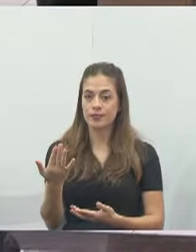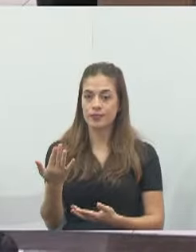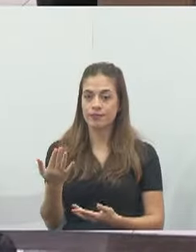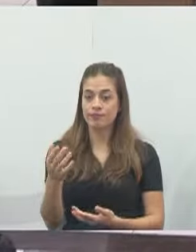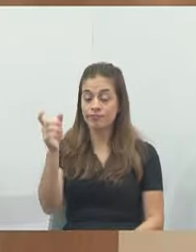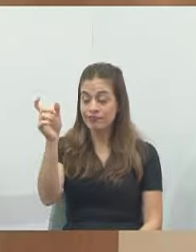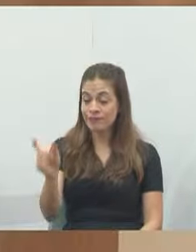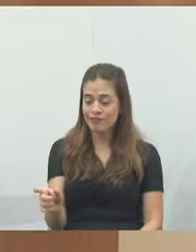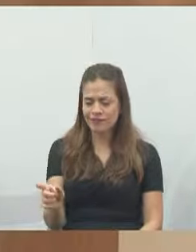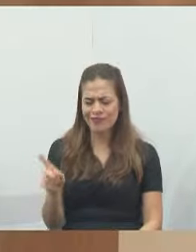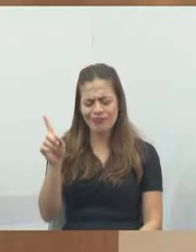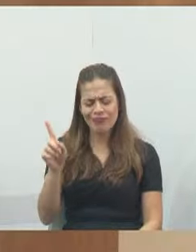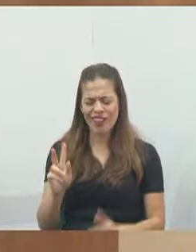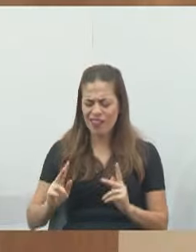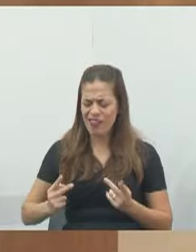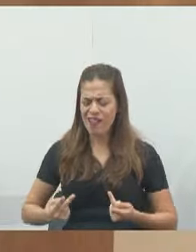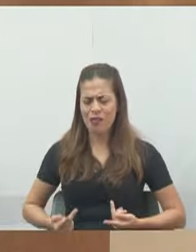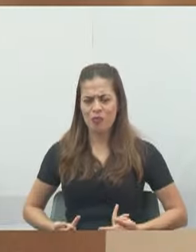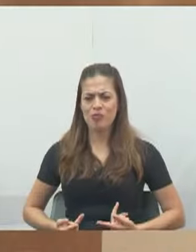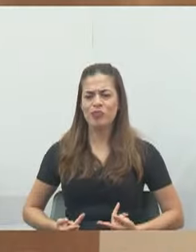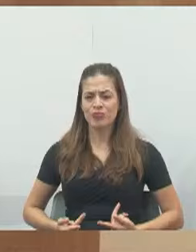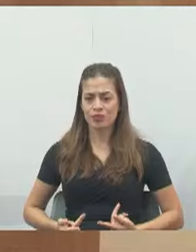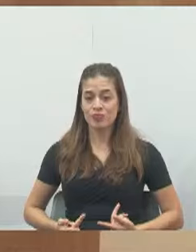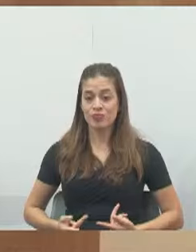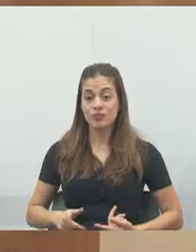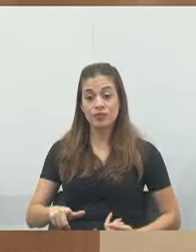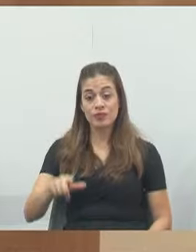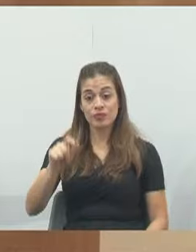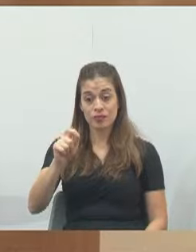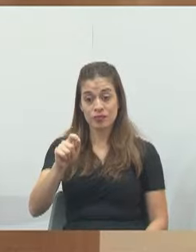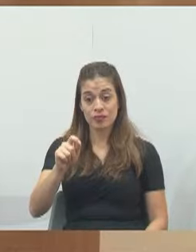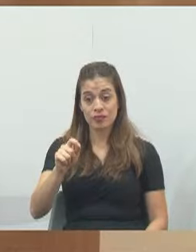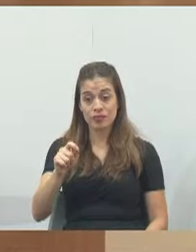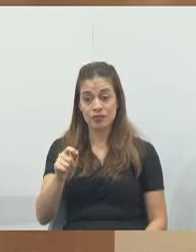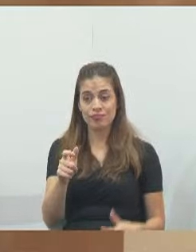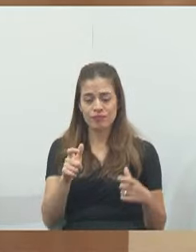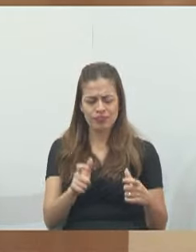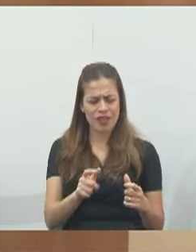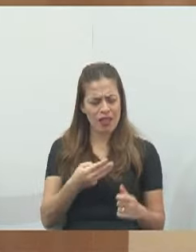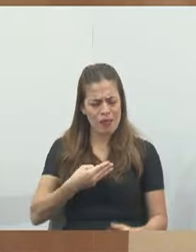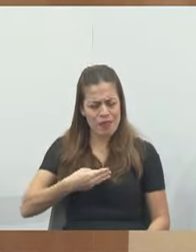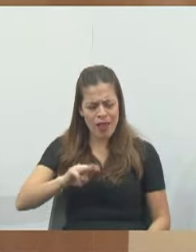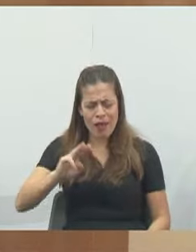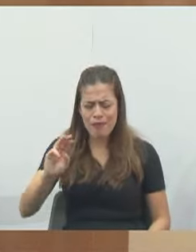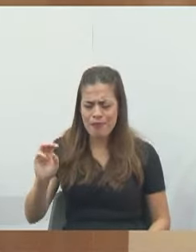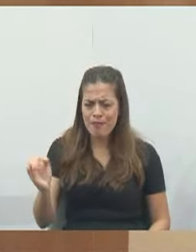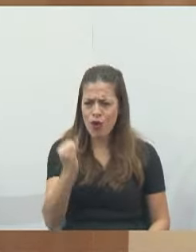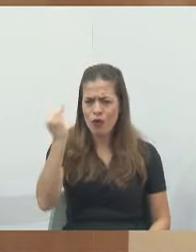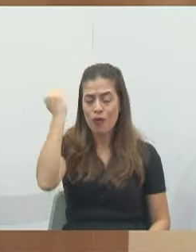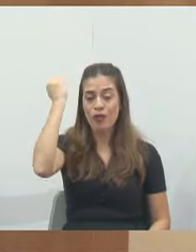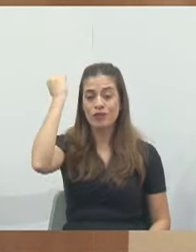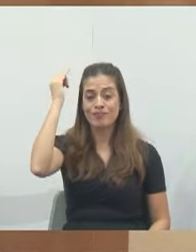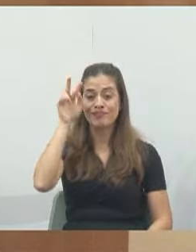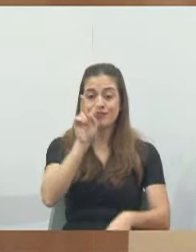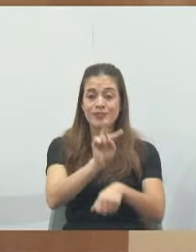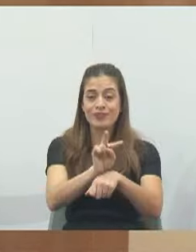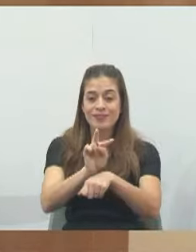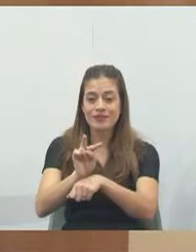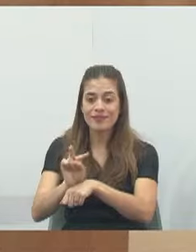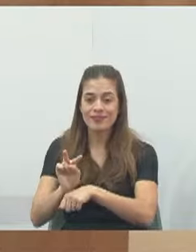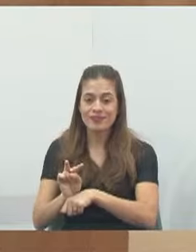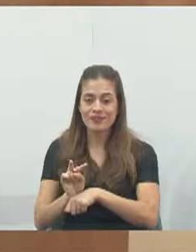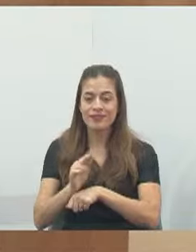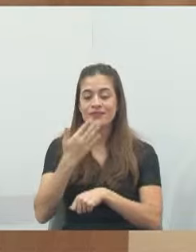é uma pessoa muito humana, não é? E que escolheu uma área e uma missão muito importante, que é cuidar das